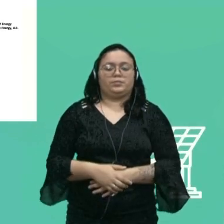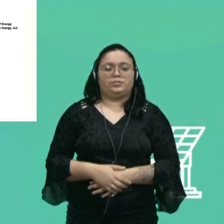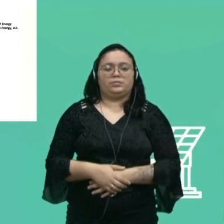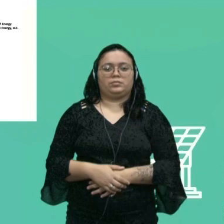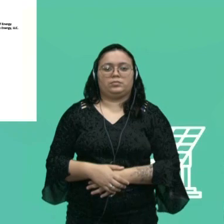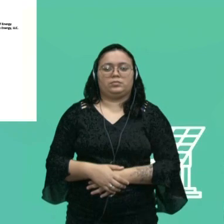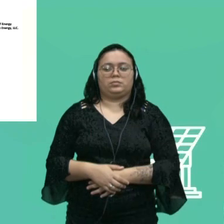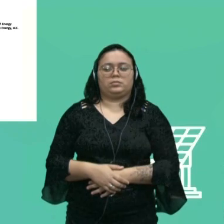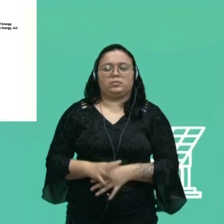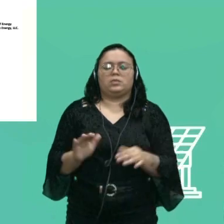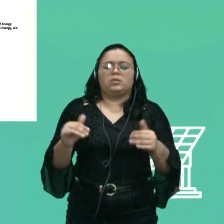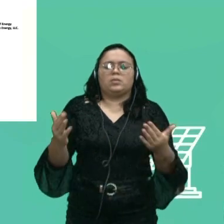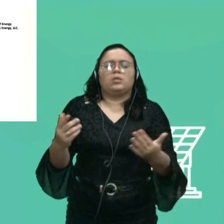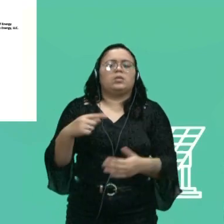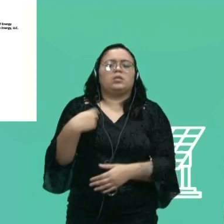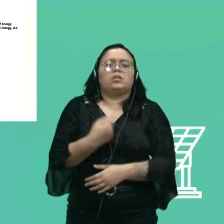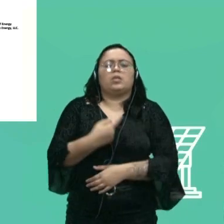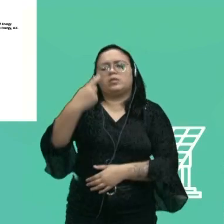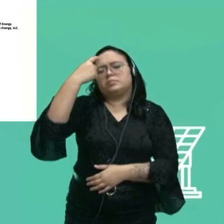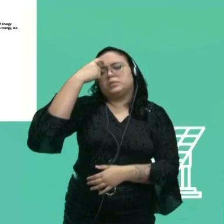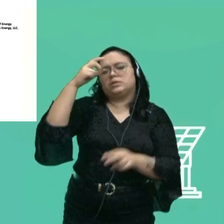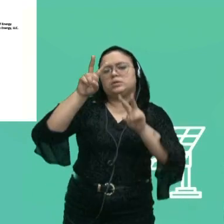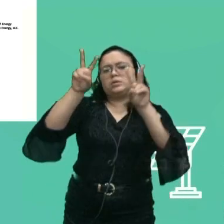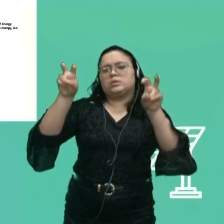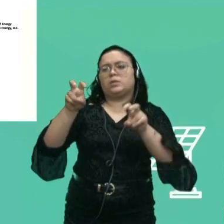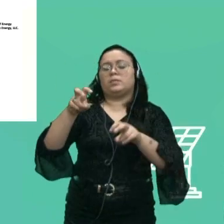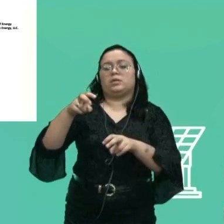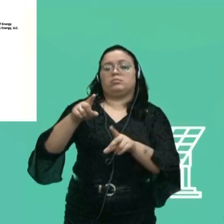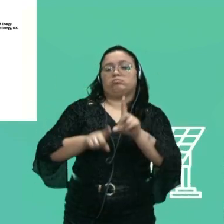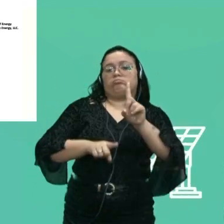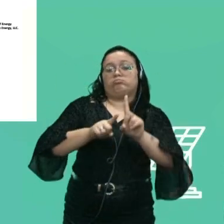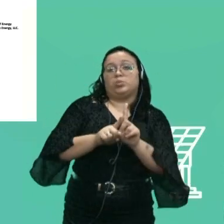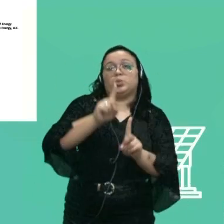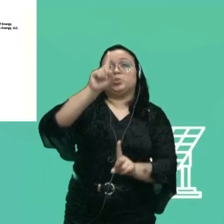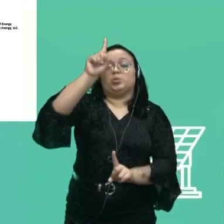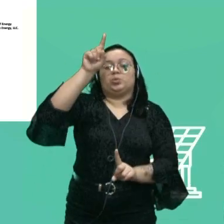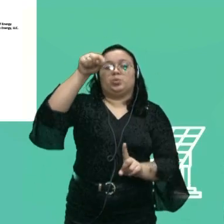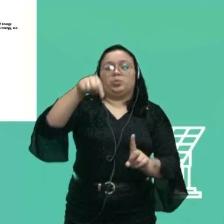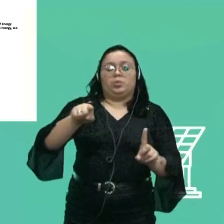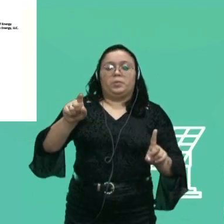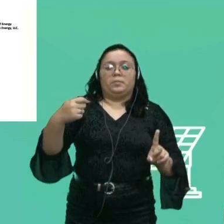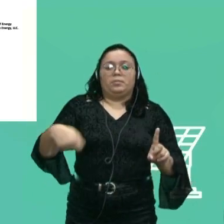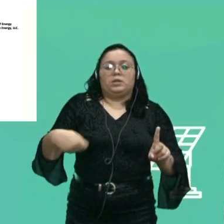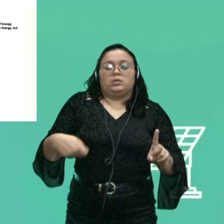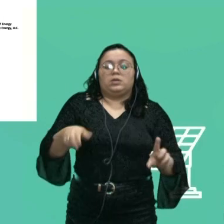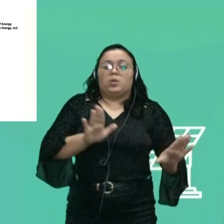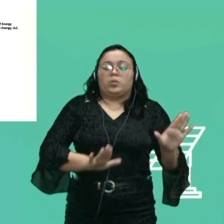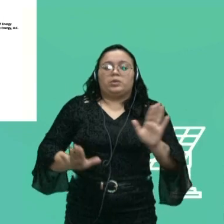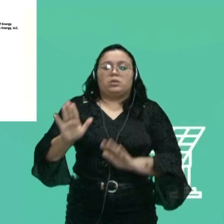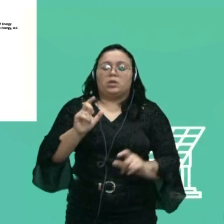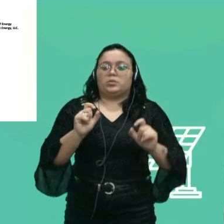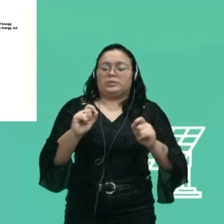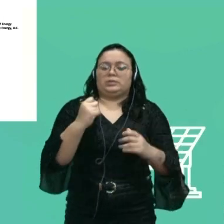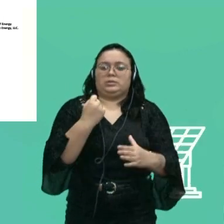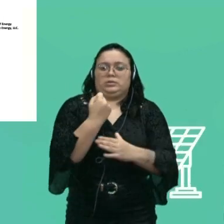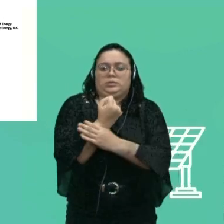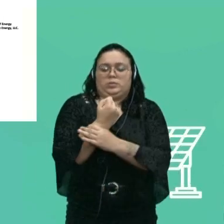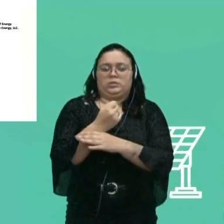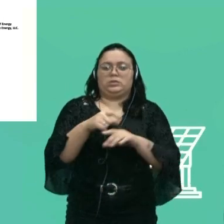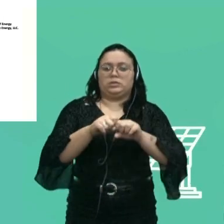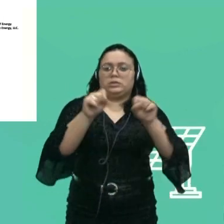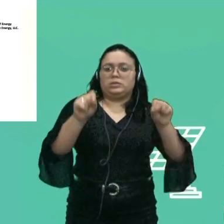Quando se pensa em definir o nível máximo de enriquecimento, deve-se ter cuidado com a segurança do seu